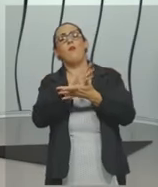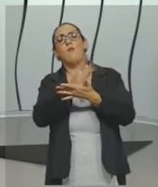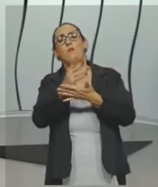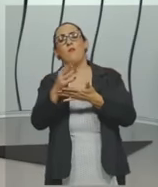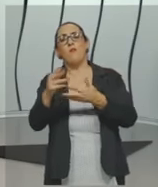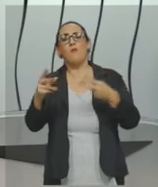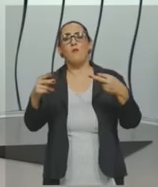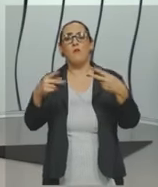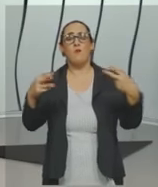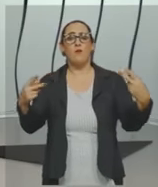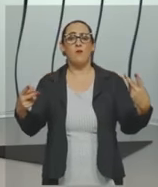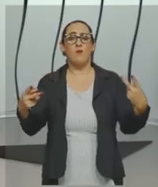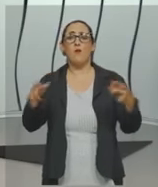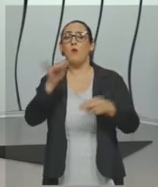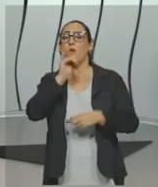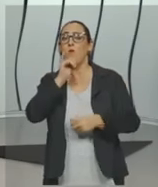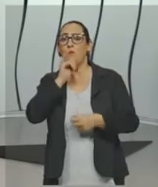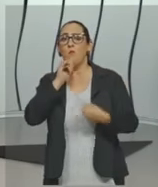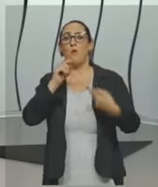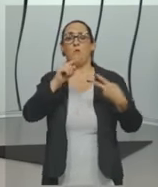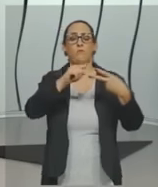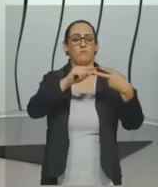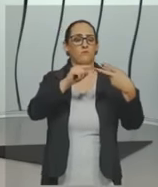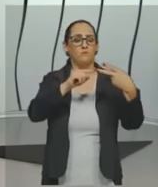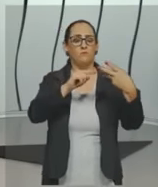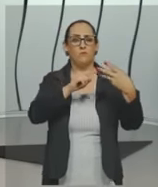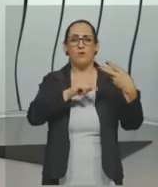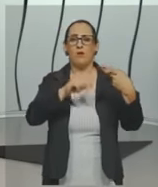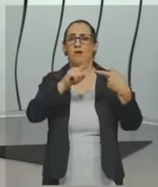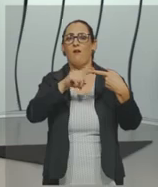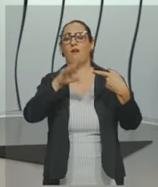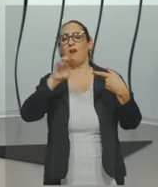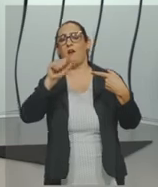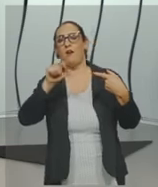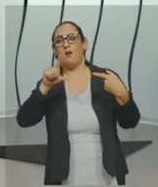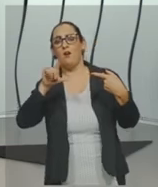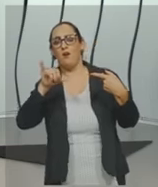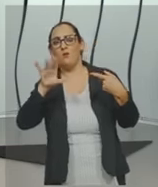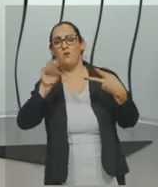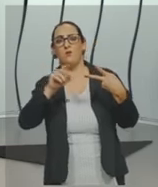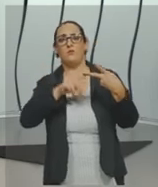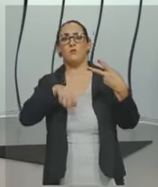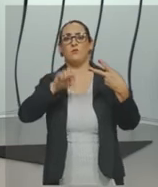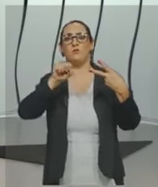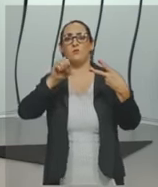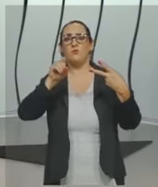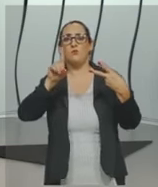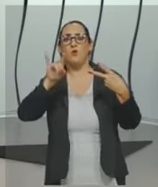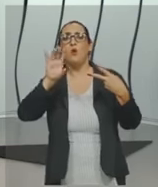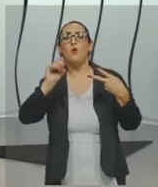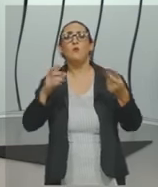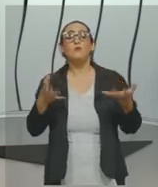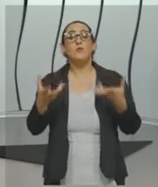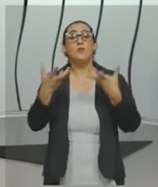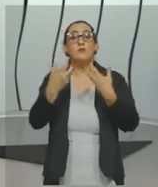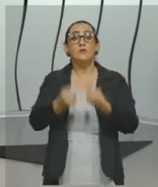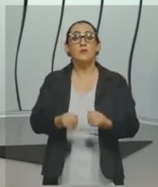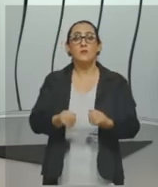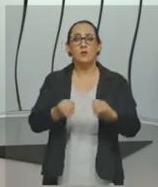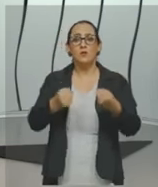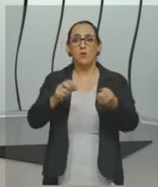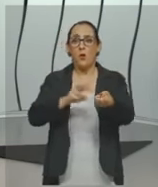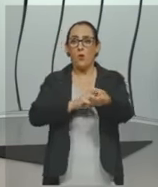de cálcio, de sódio, e vai permitir que o impulso nervoso passe. Esse impulso, gente, é como se fosse